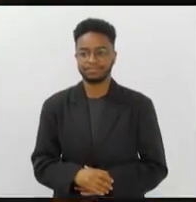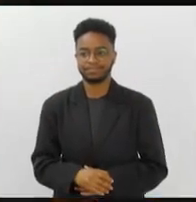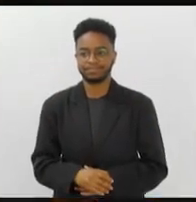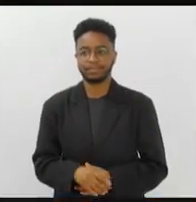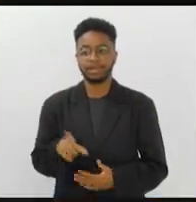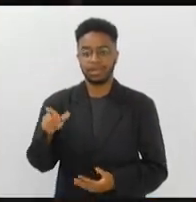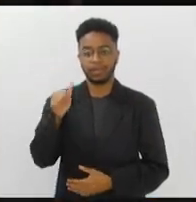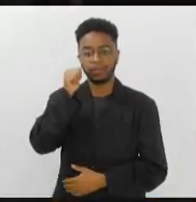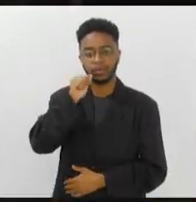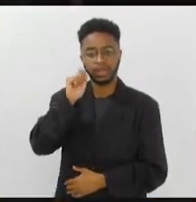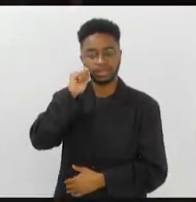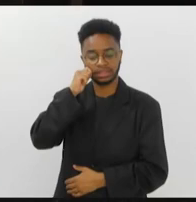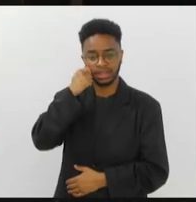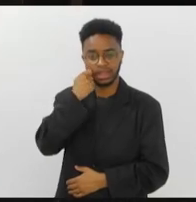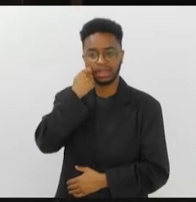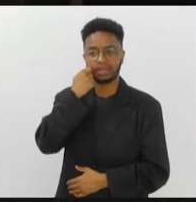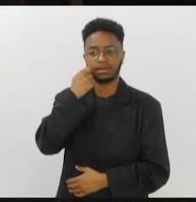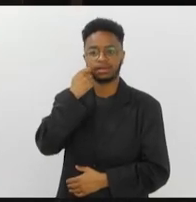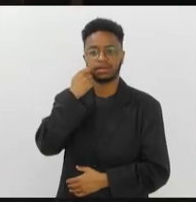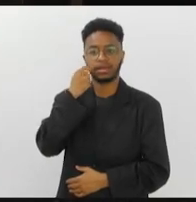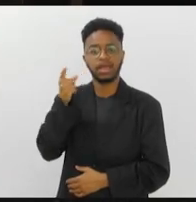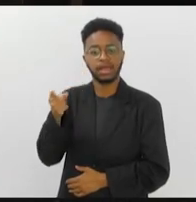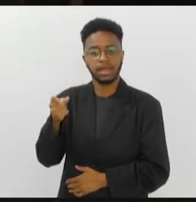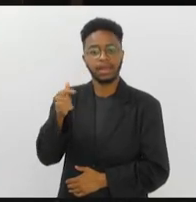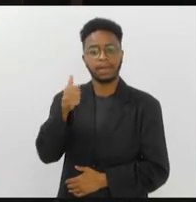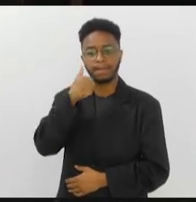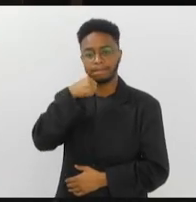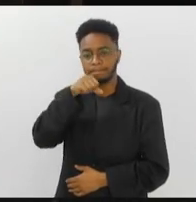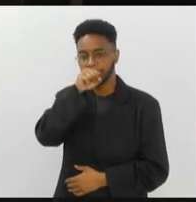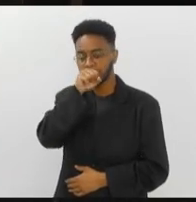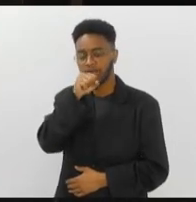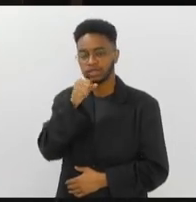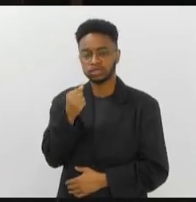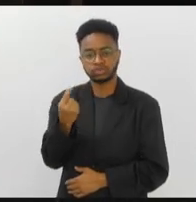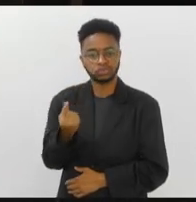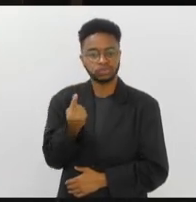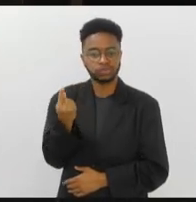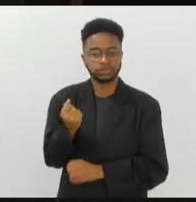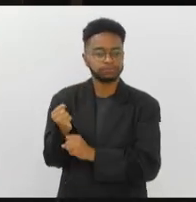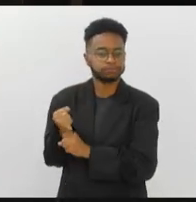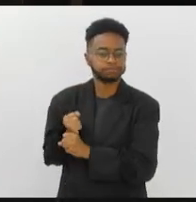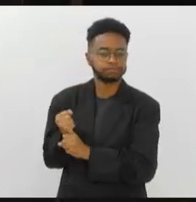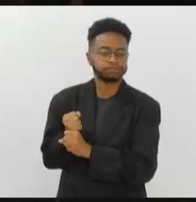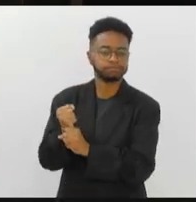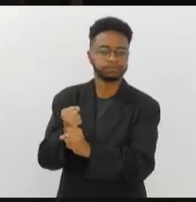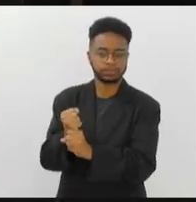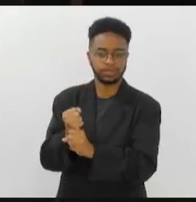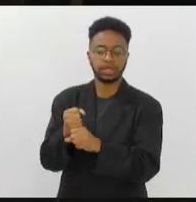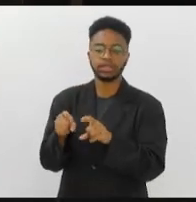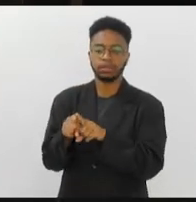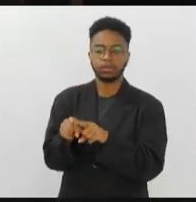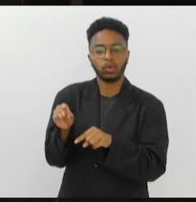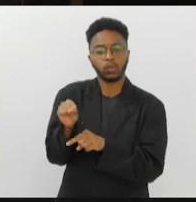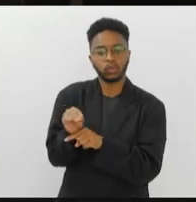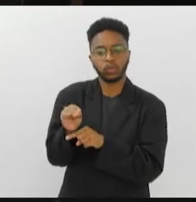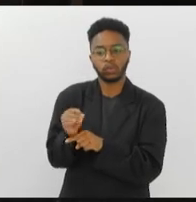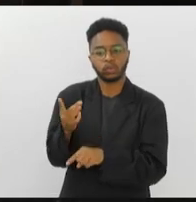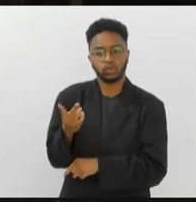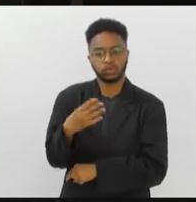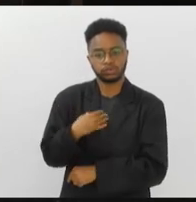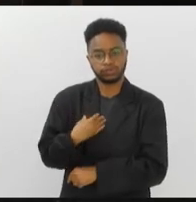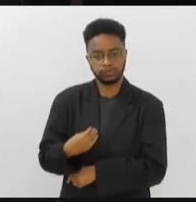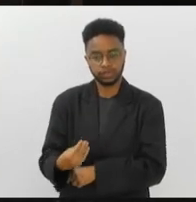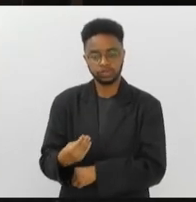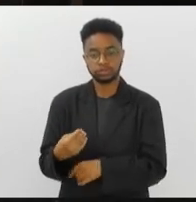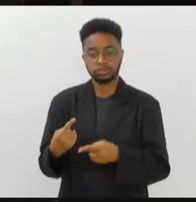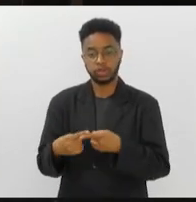Mulher negra, que foi mãe solteira por muito tempo, que teve que cuidar de dois filhos,